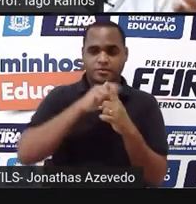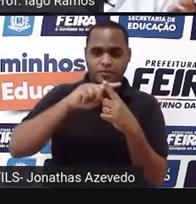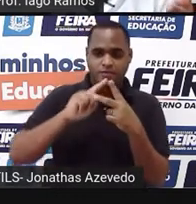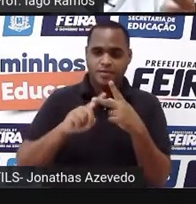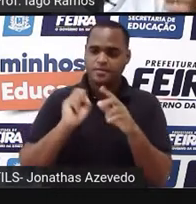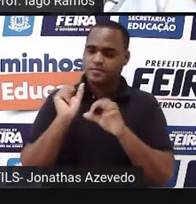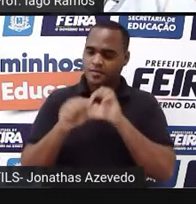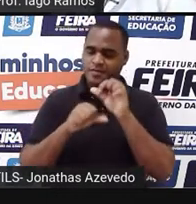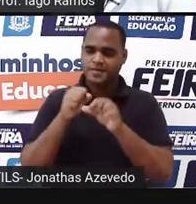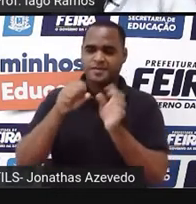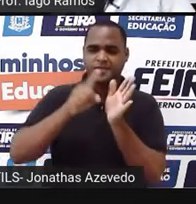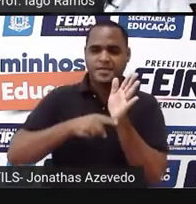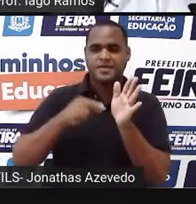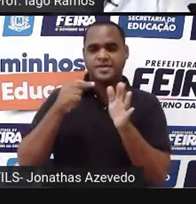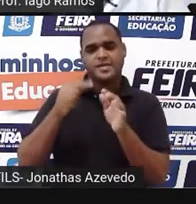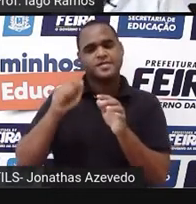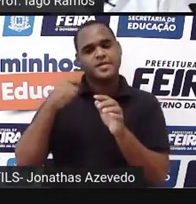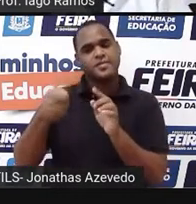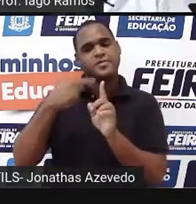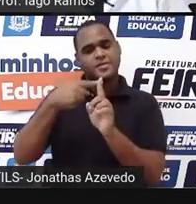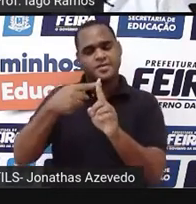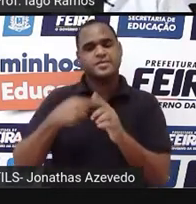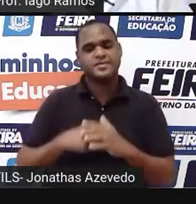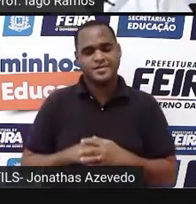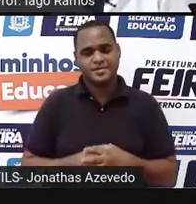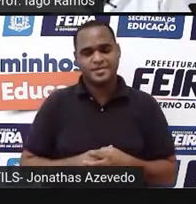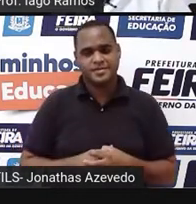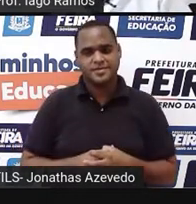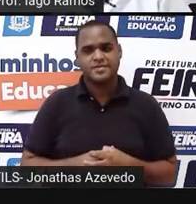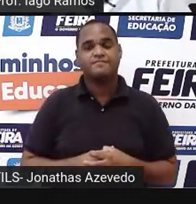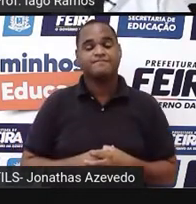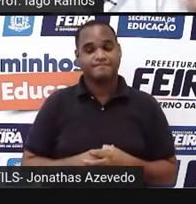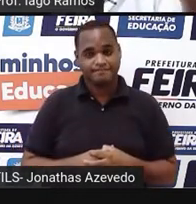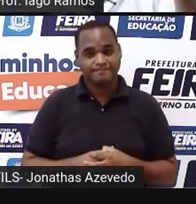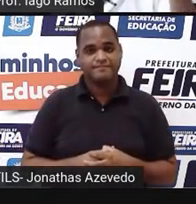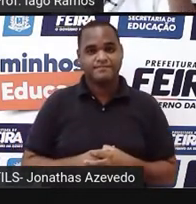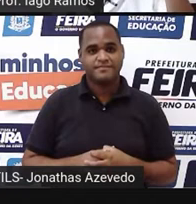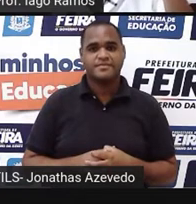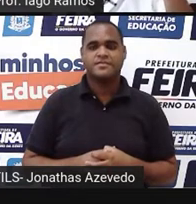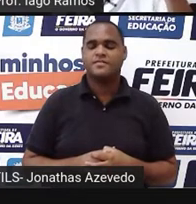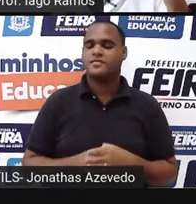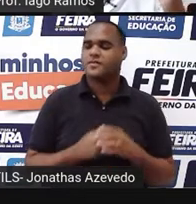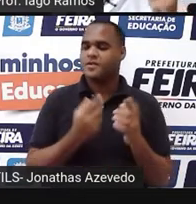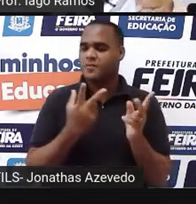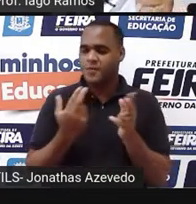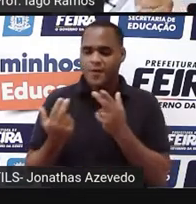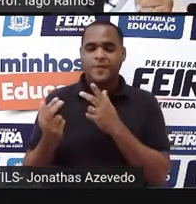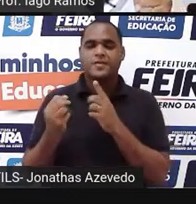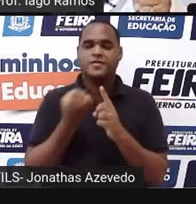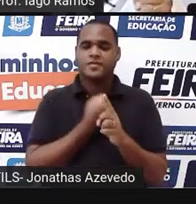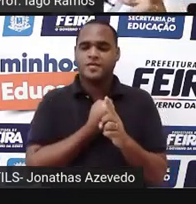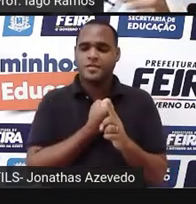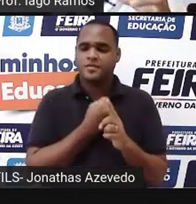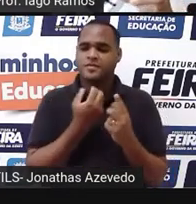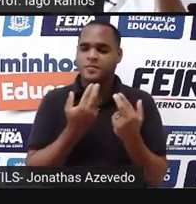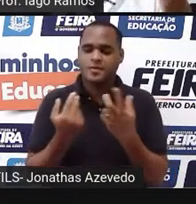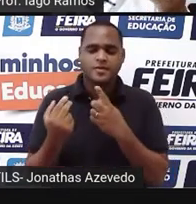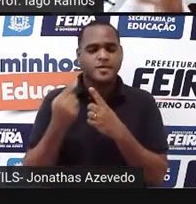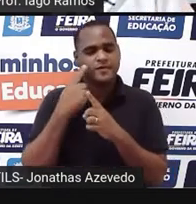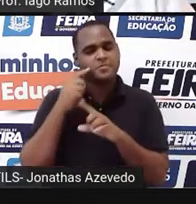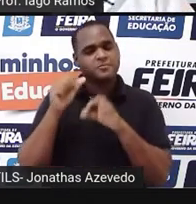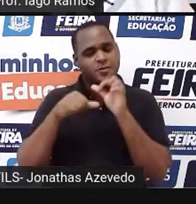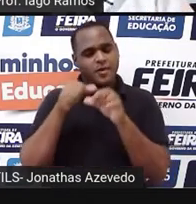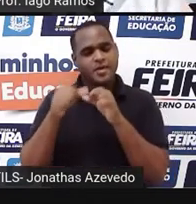menos 7, que é 7 positivo, tá? E esses mesmos números, quando a